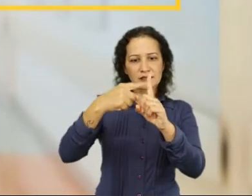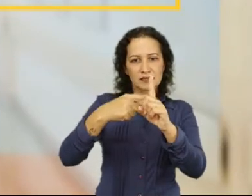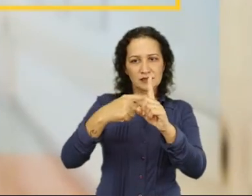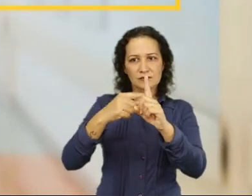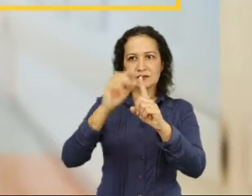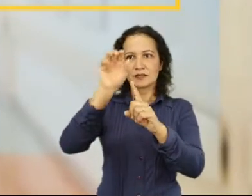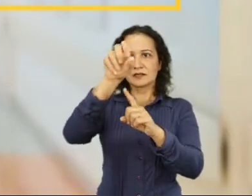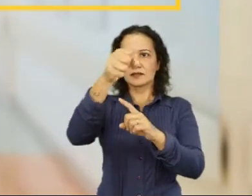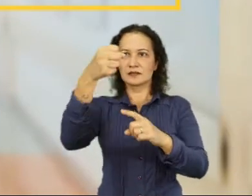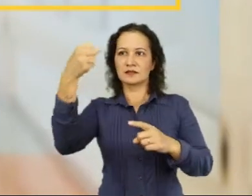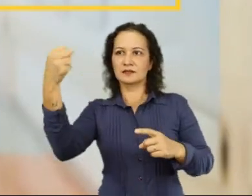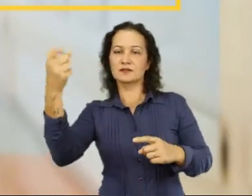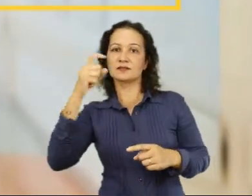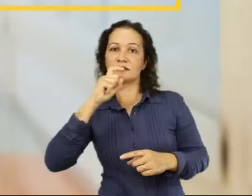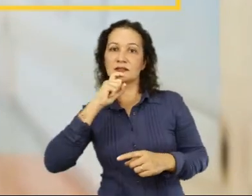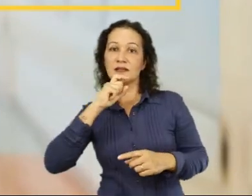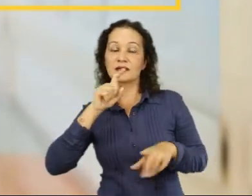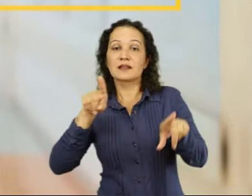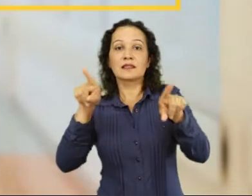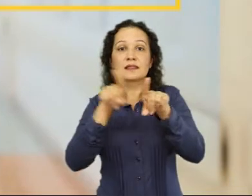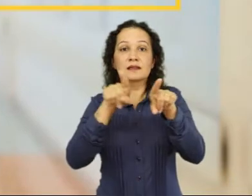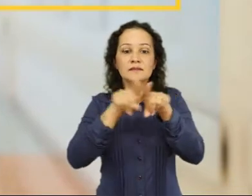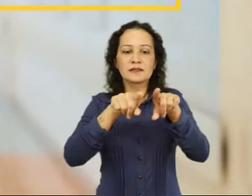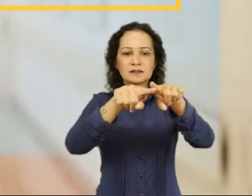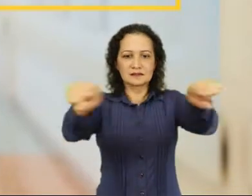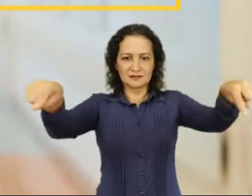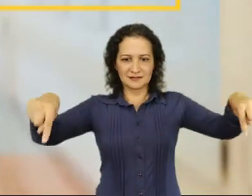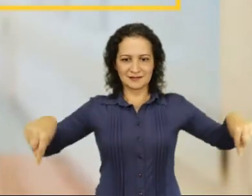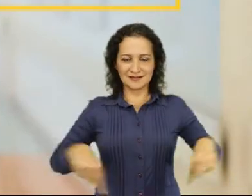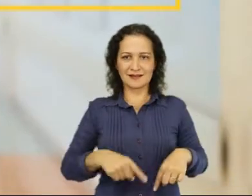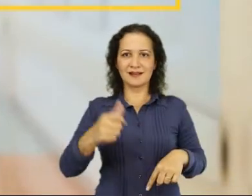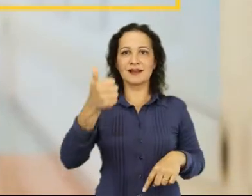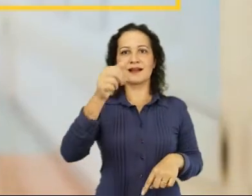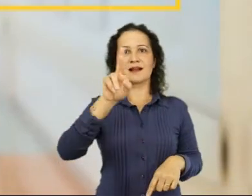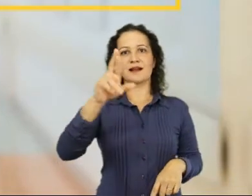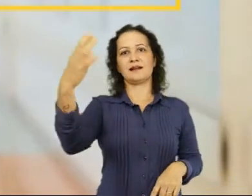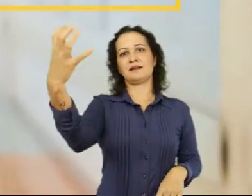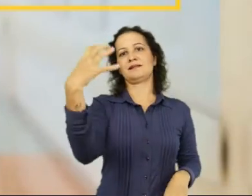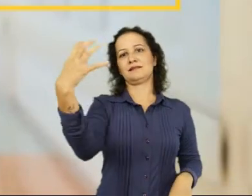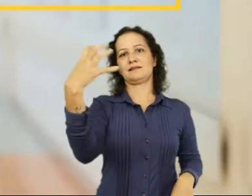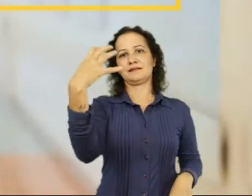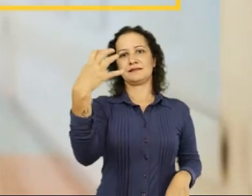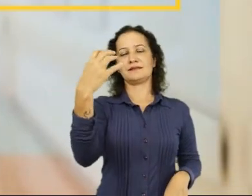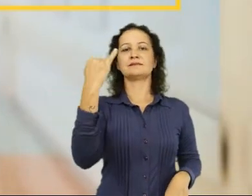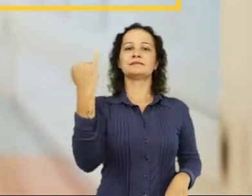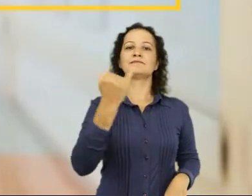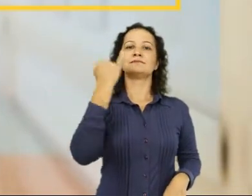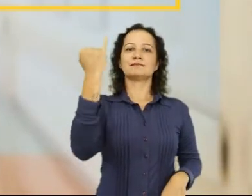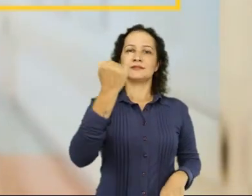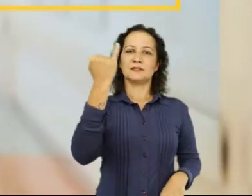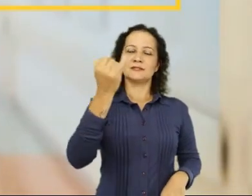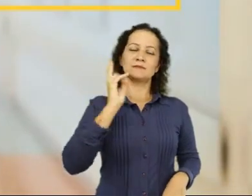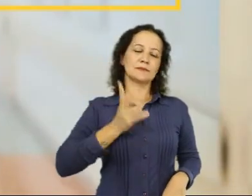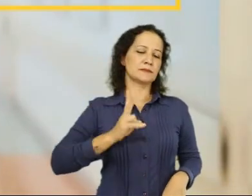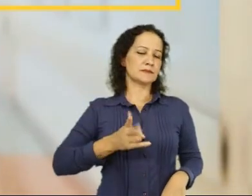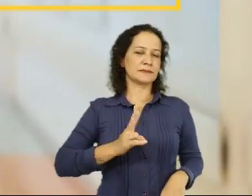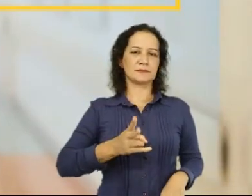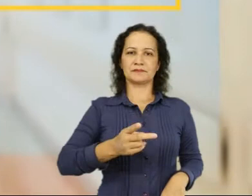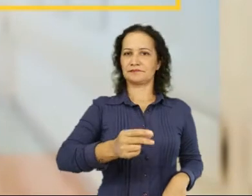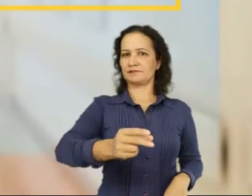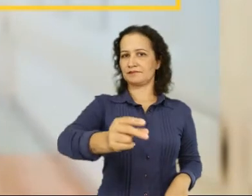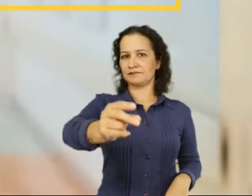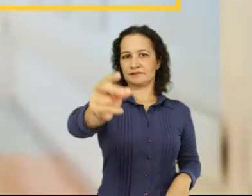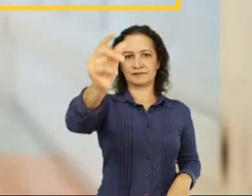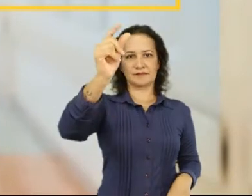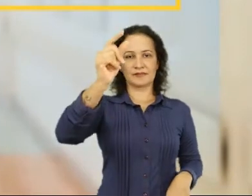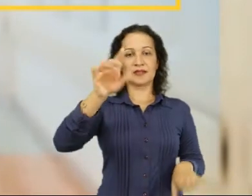fria, o ambiente deve estar refrigerado nessa sala de vacina. O ar-condicionado estará, sim, ligado constantemente.